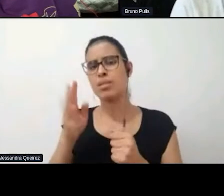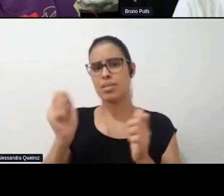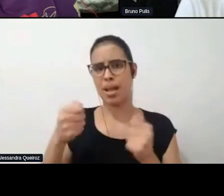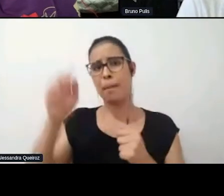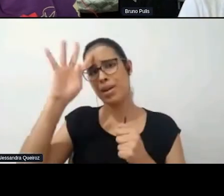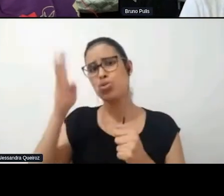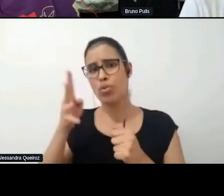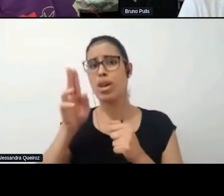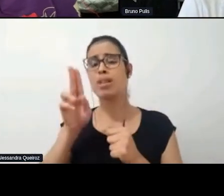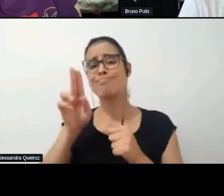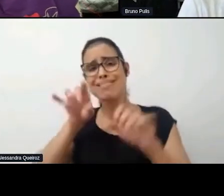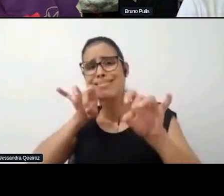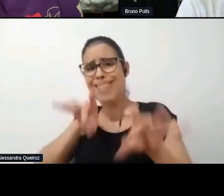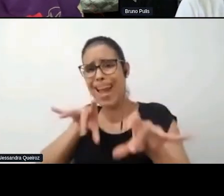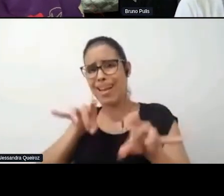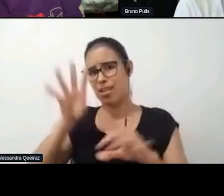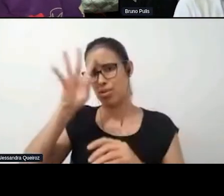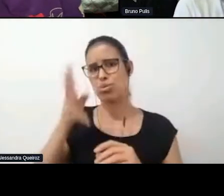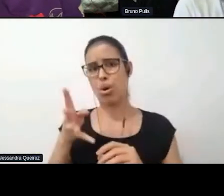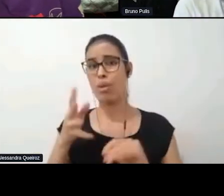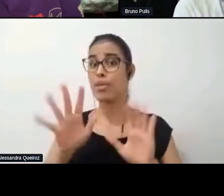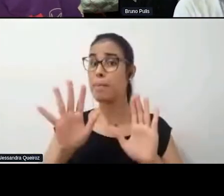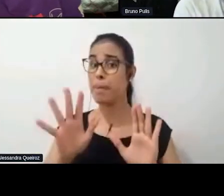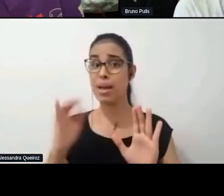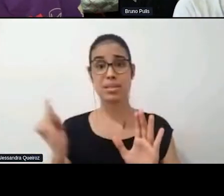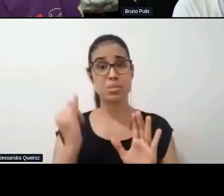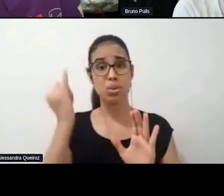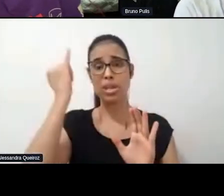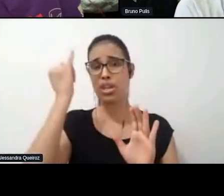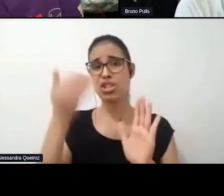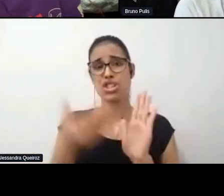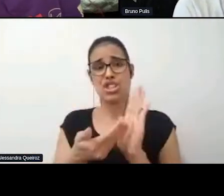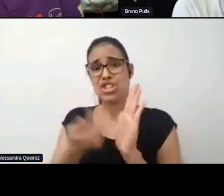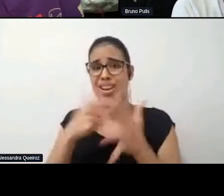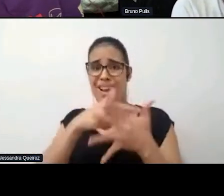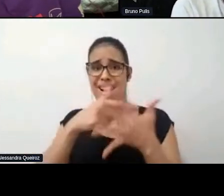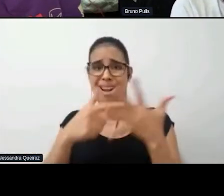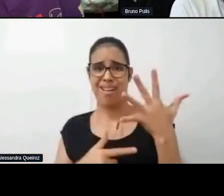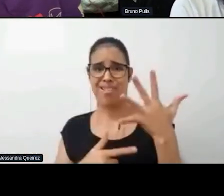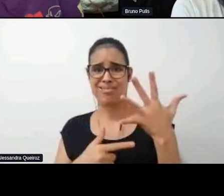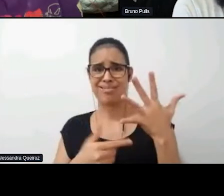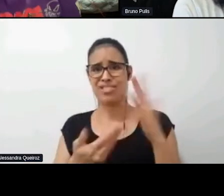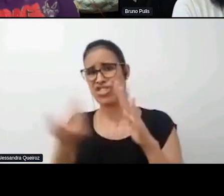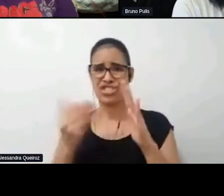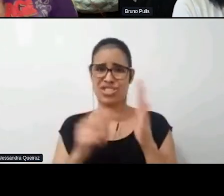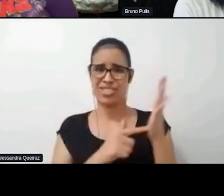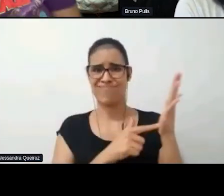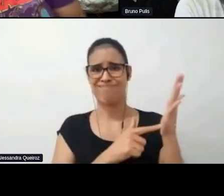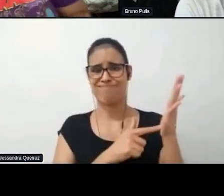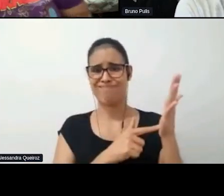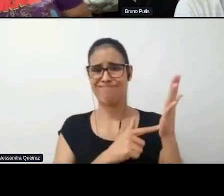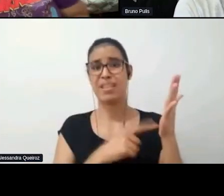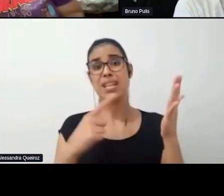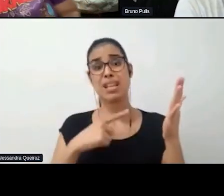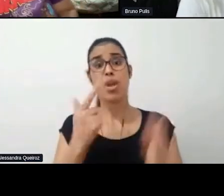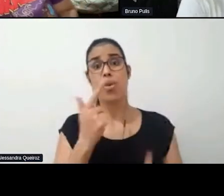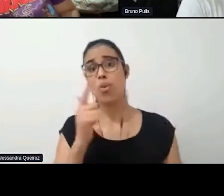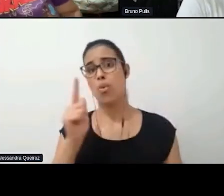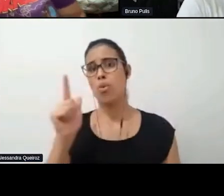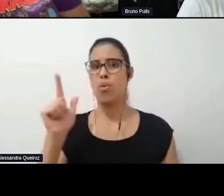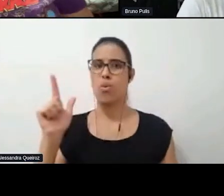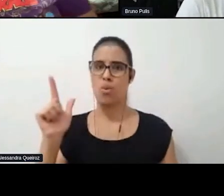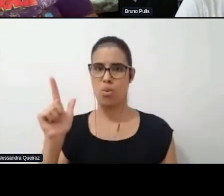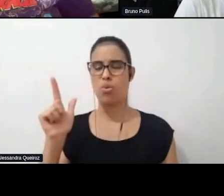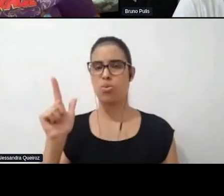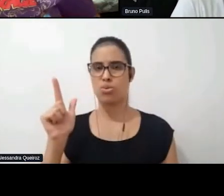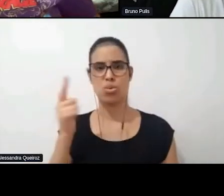seria que a gente não usasse esses tipos de gatilhos, né? Tem outras formas que a gente pode